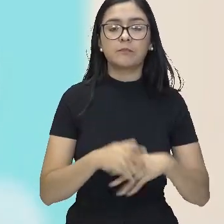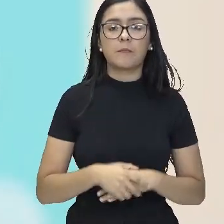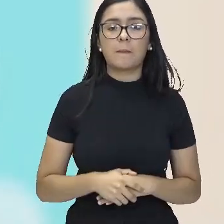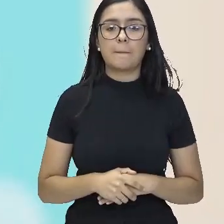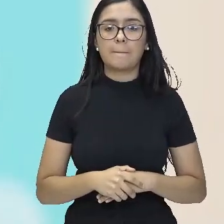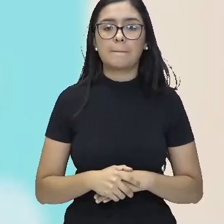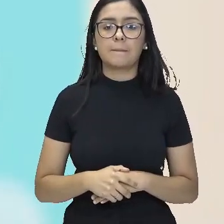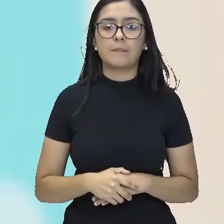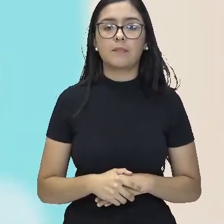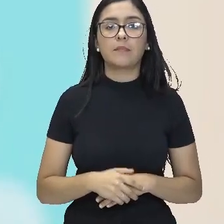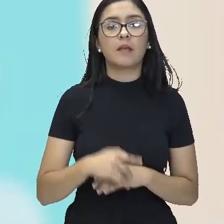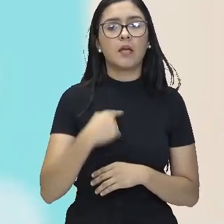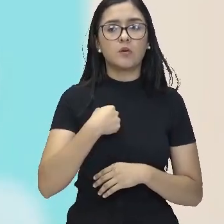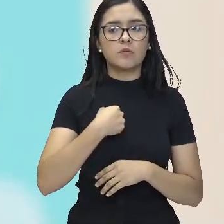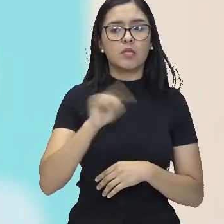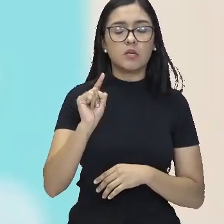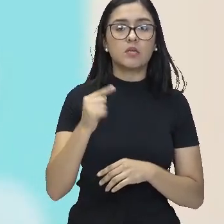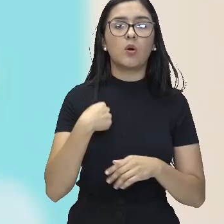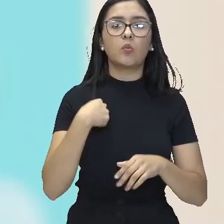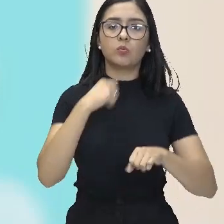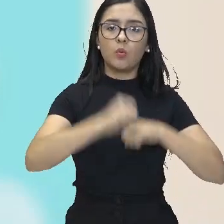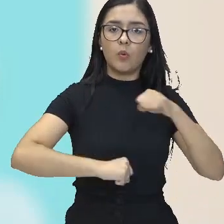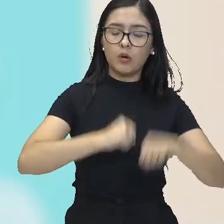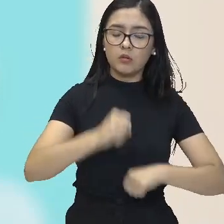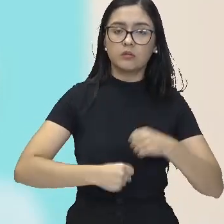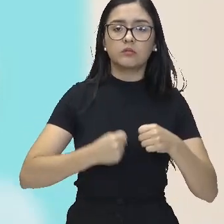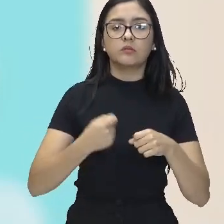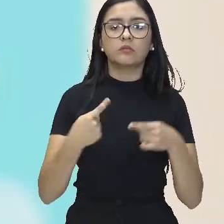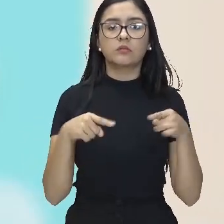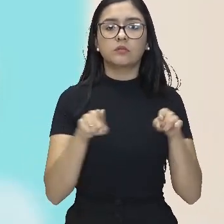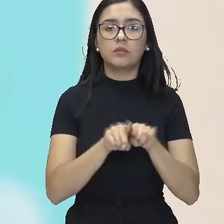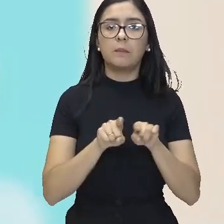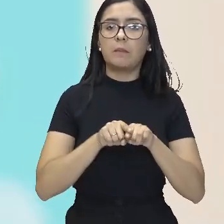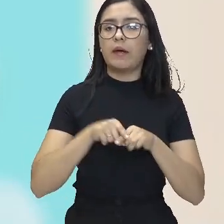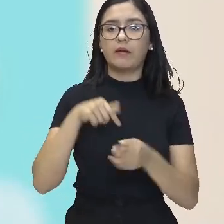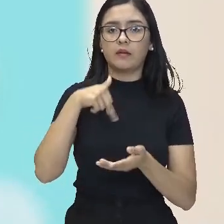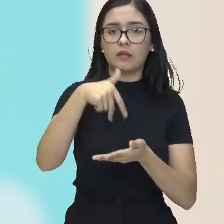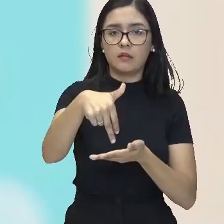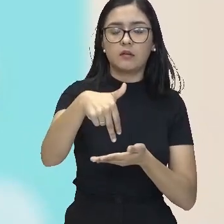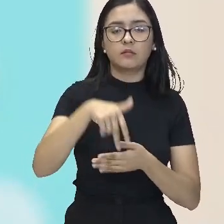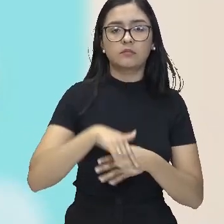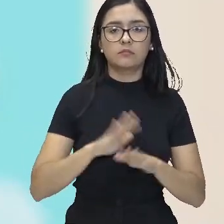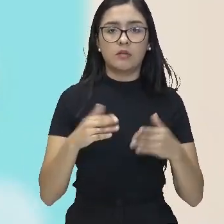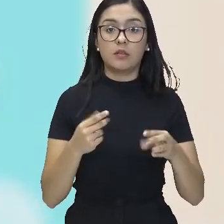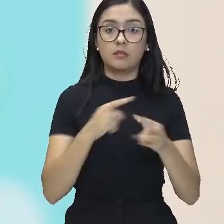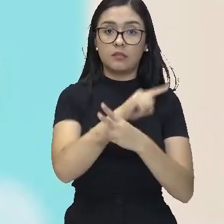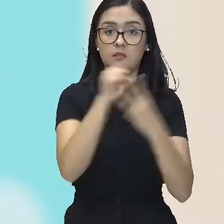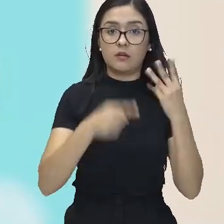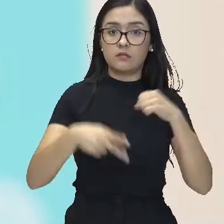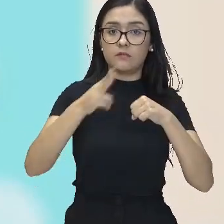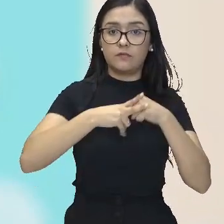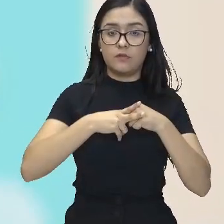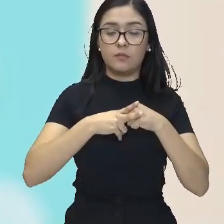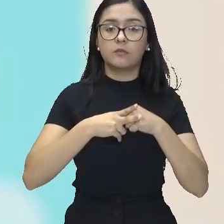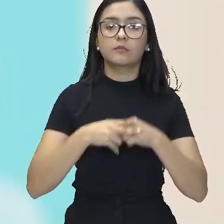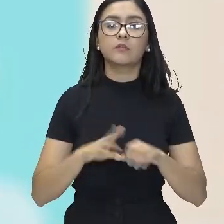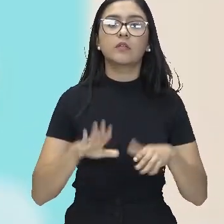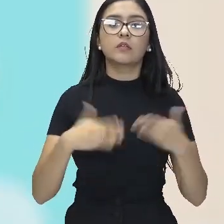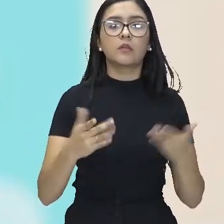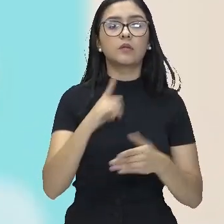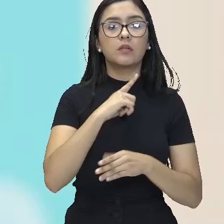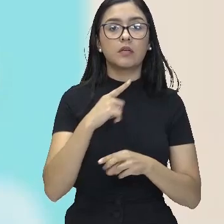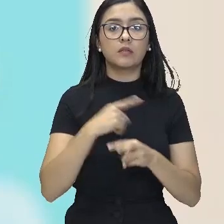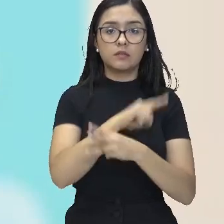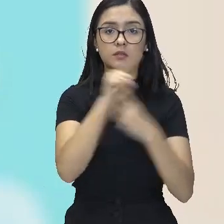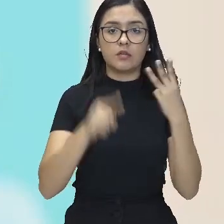saí, corri e também andei, vamos dizer assim. Tenho 3 verbos, né? Então, aí eu tenho